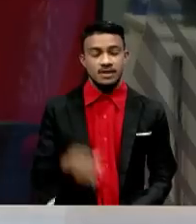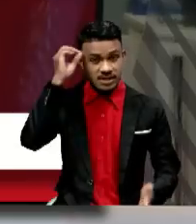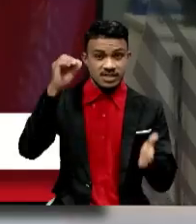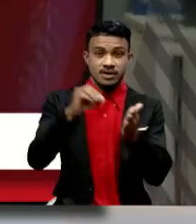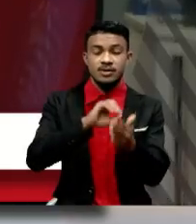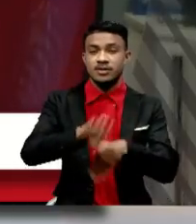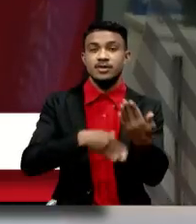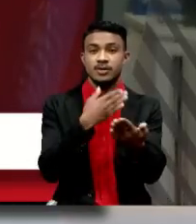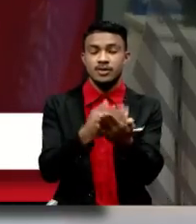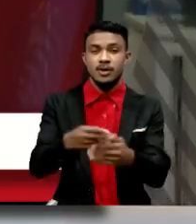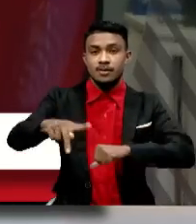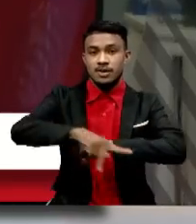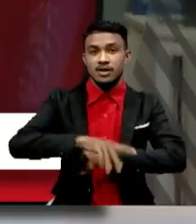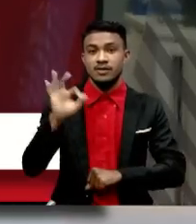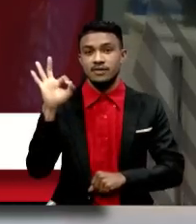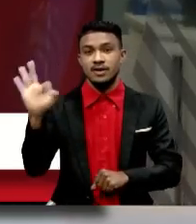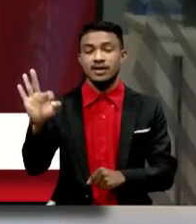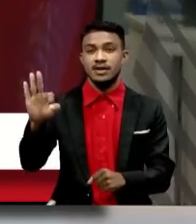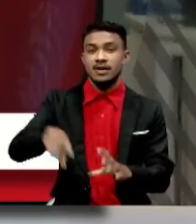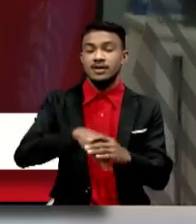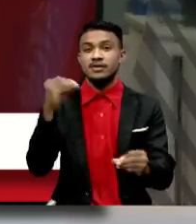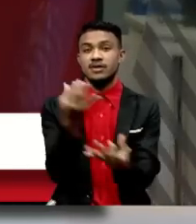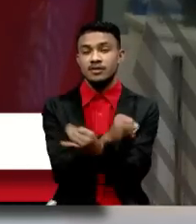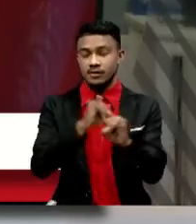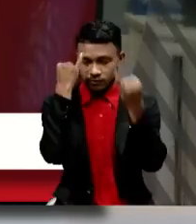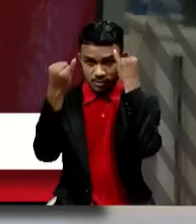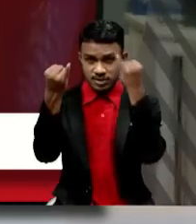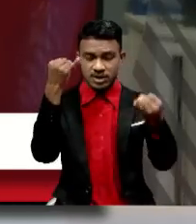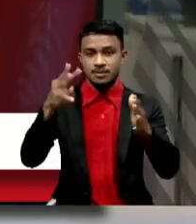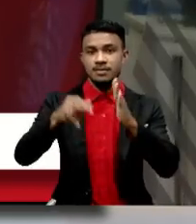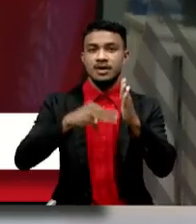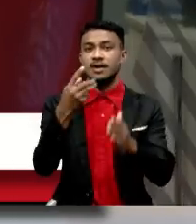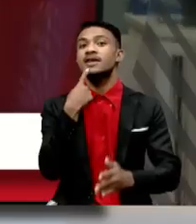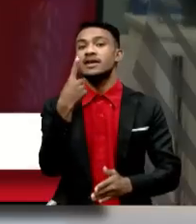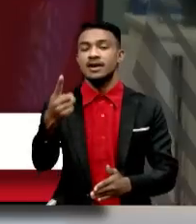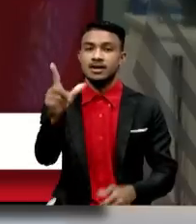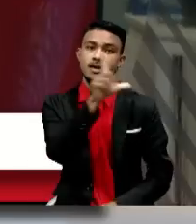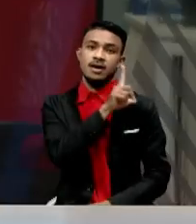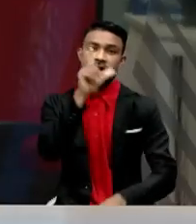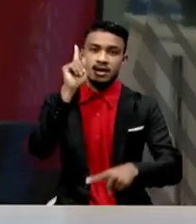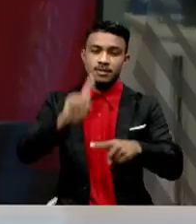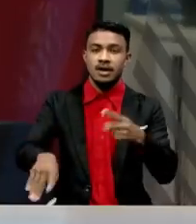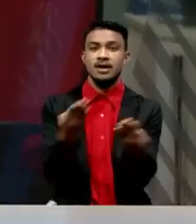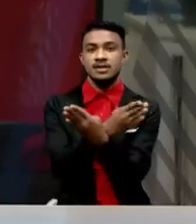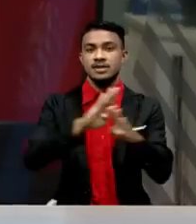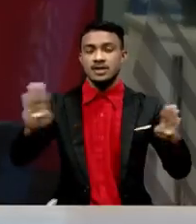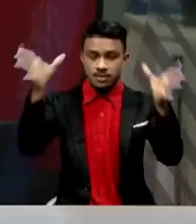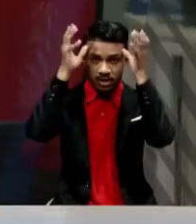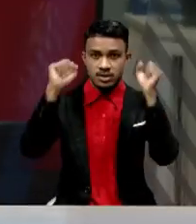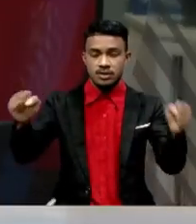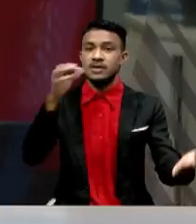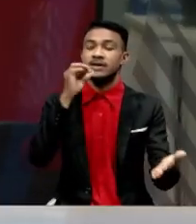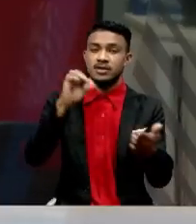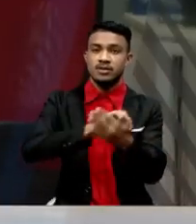Sekretário-Geral Adjunto do Partido Fretilin, rejeita informação na mídia Balon Katak, Lere Labele sai presidente no secretário-geral